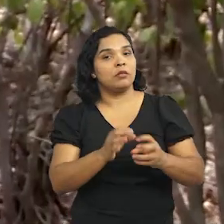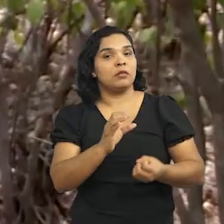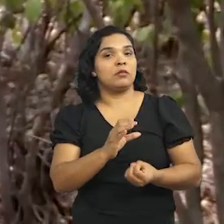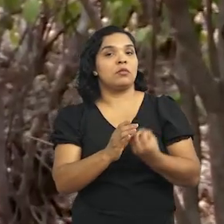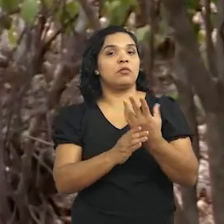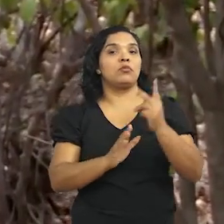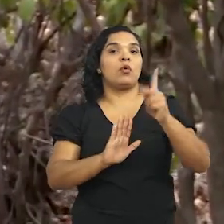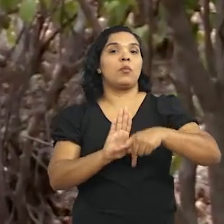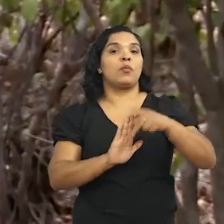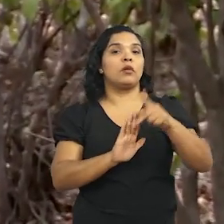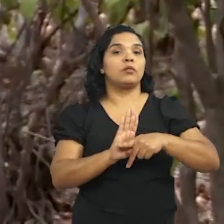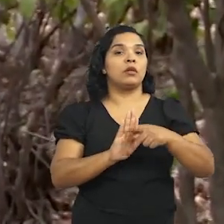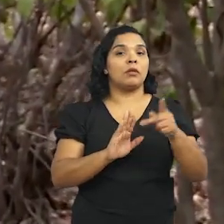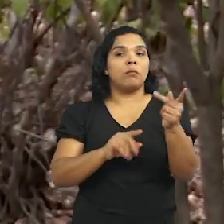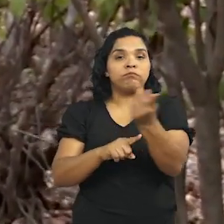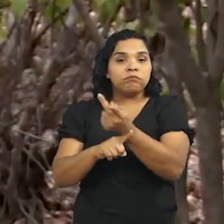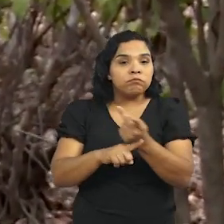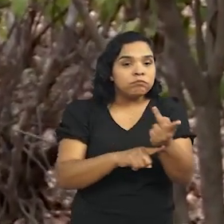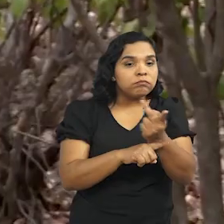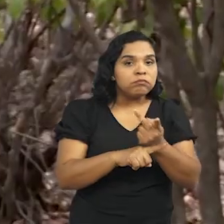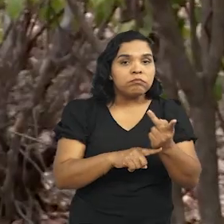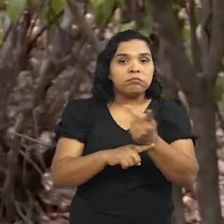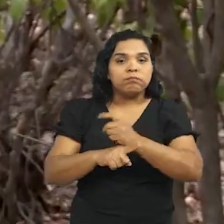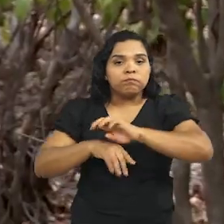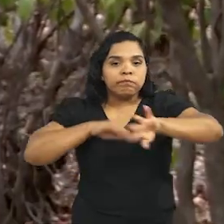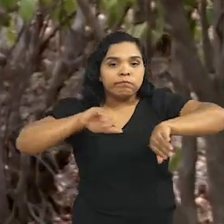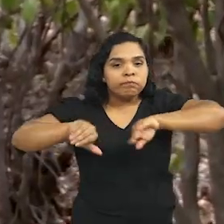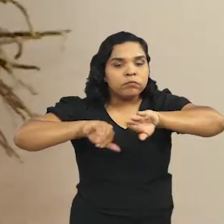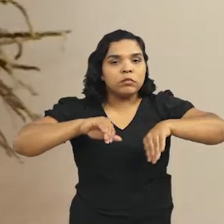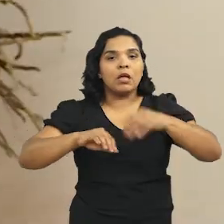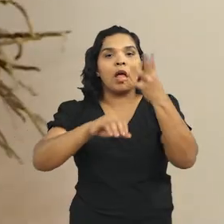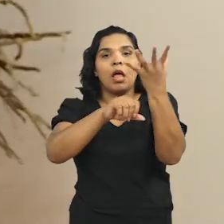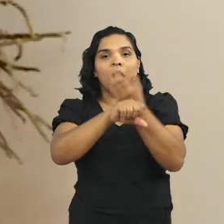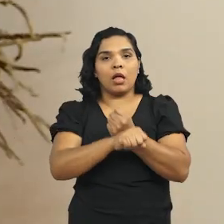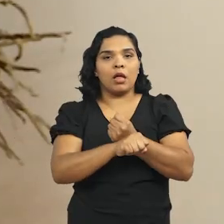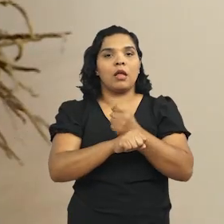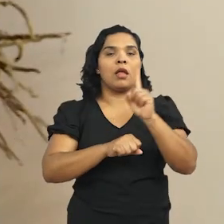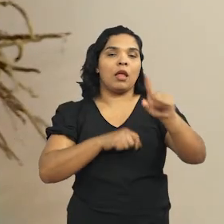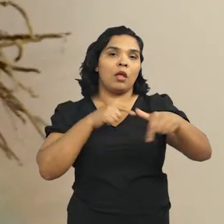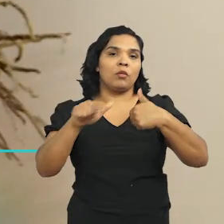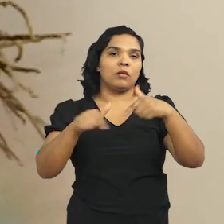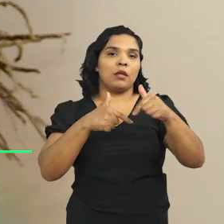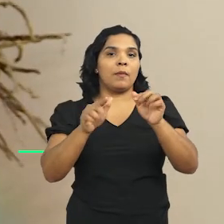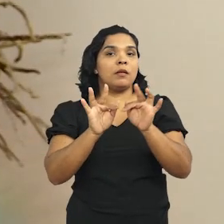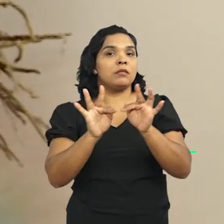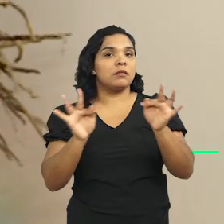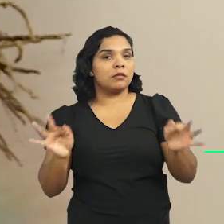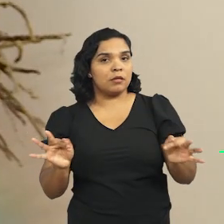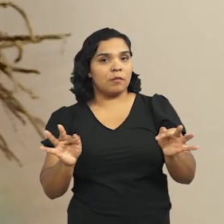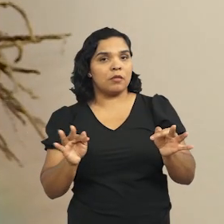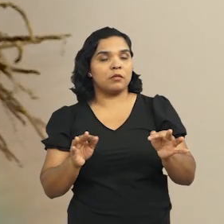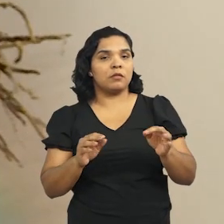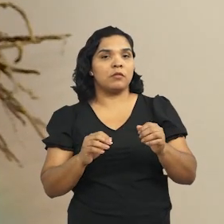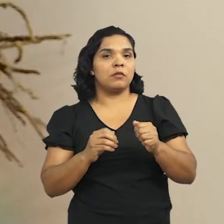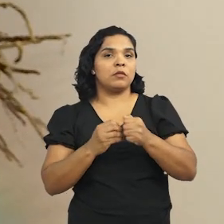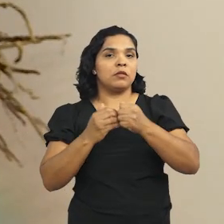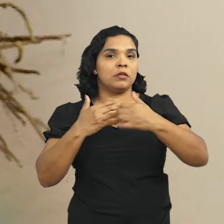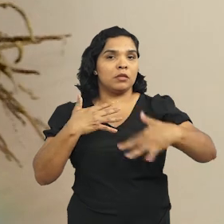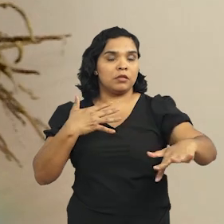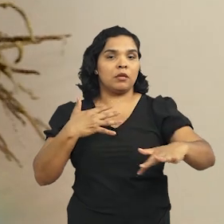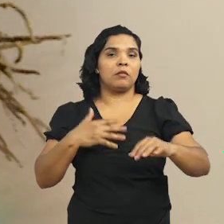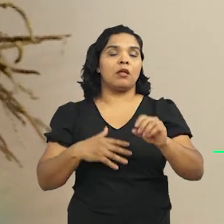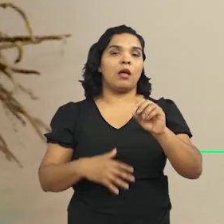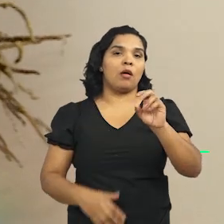É nesse contexto que surge o projeto Expedição Caatinga. A Expedição Caatinga é uma atividade de ensino, pesquisa e